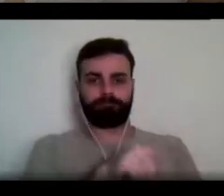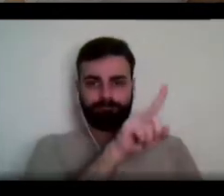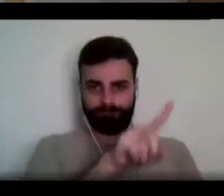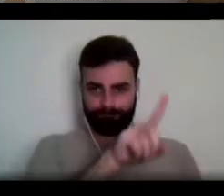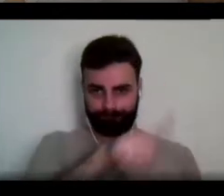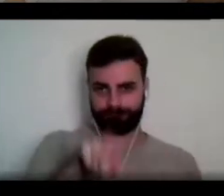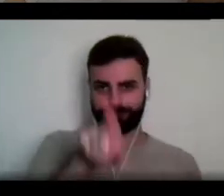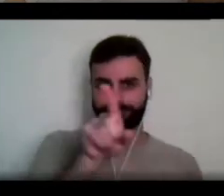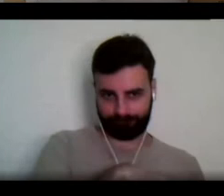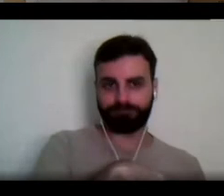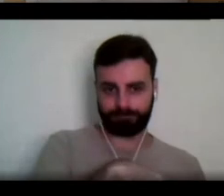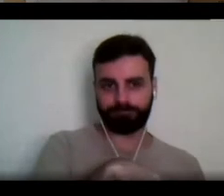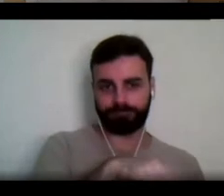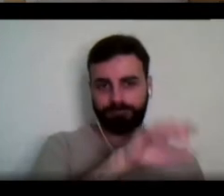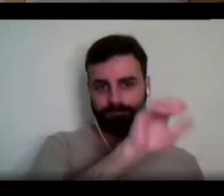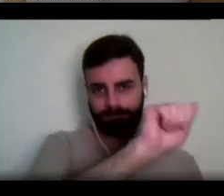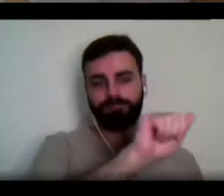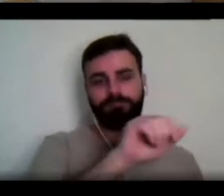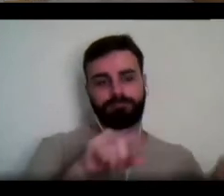A